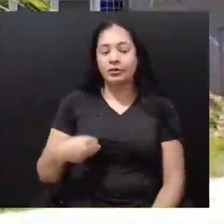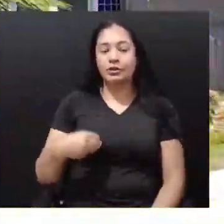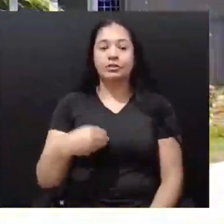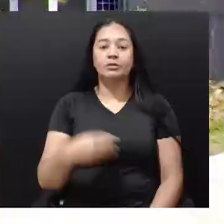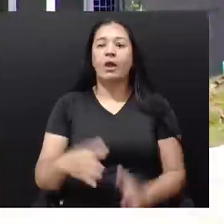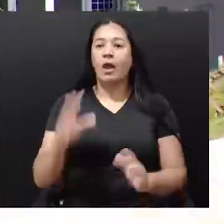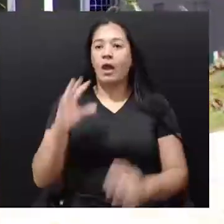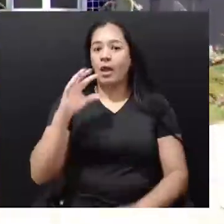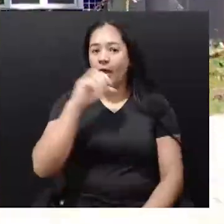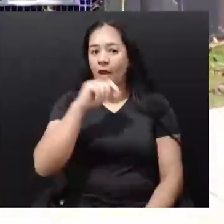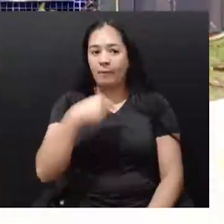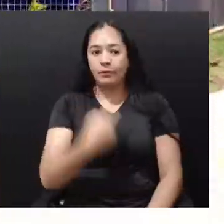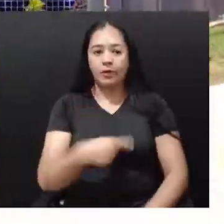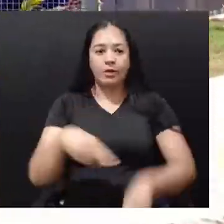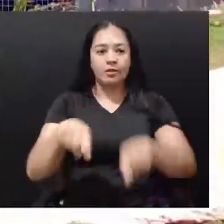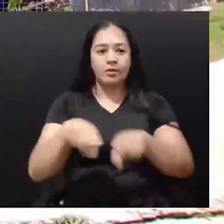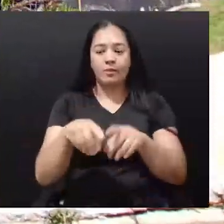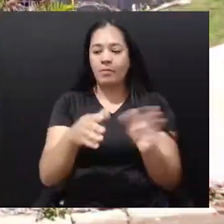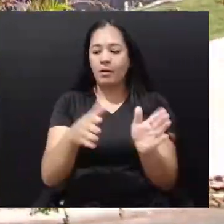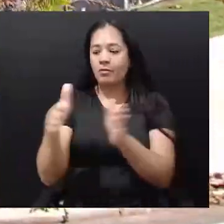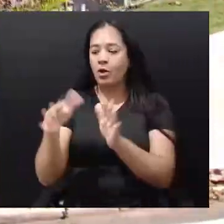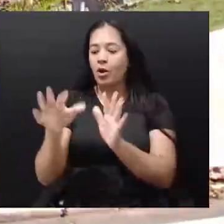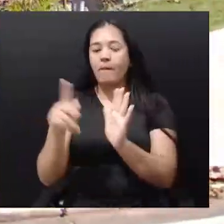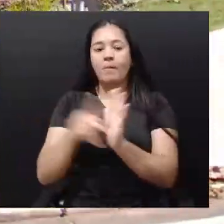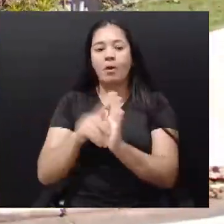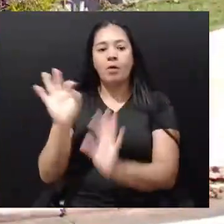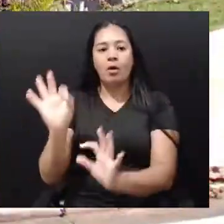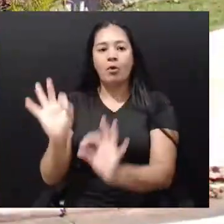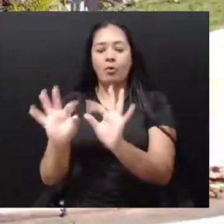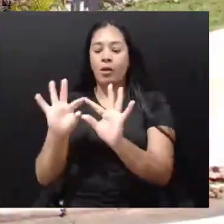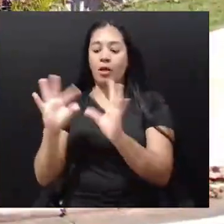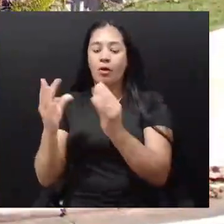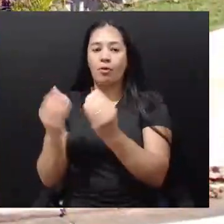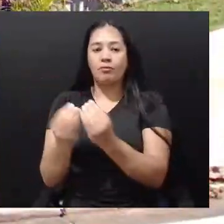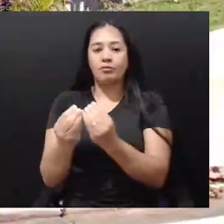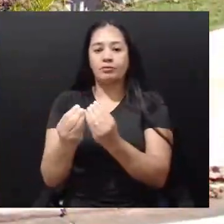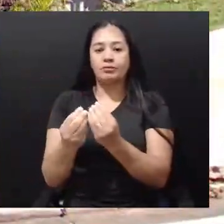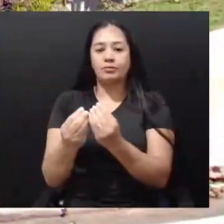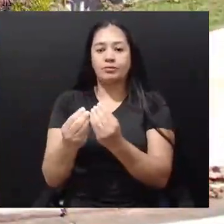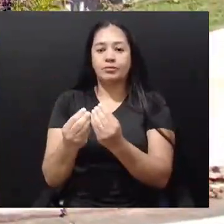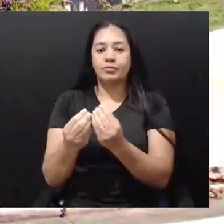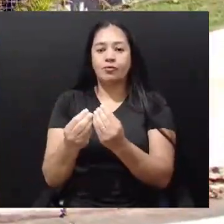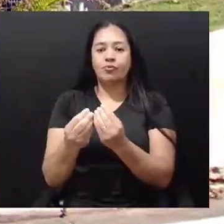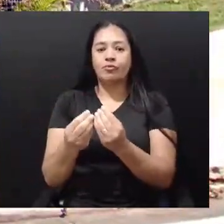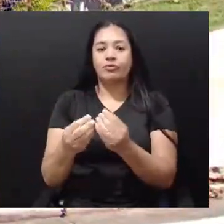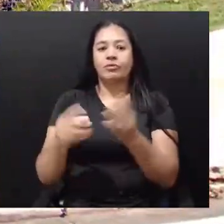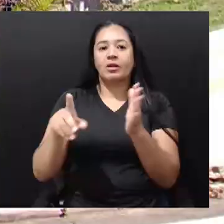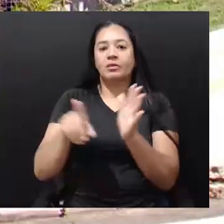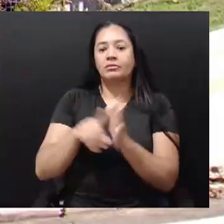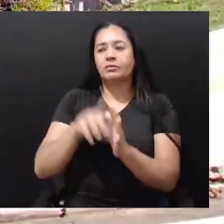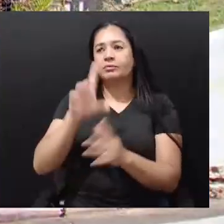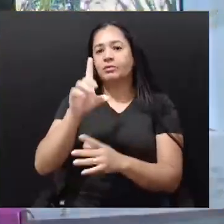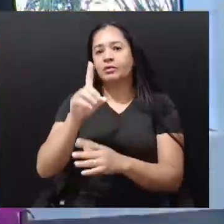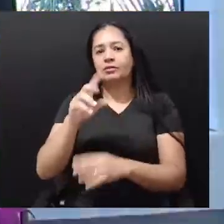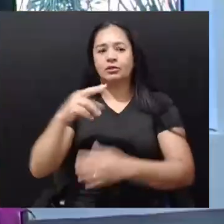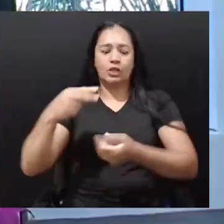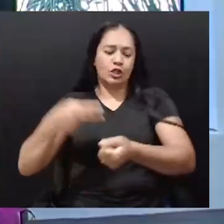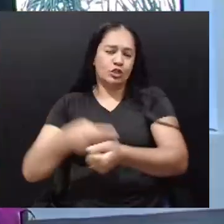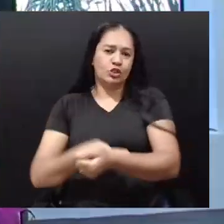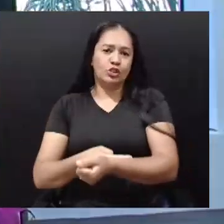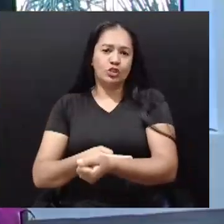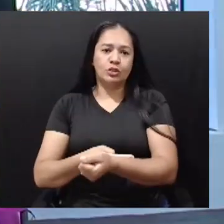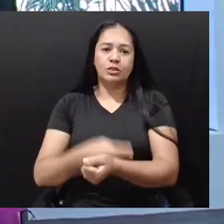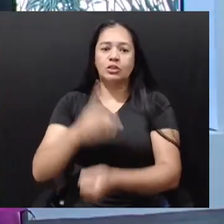vai dedicar uma parte ao planejamento familiar, então, colocação de implante de Dilmirena, DIU de cobre, implante